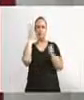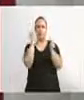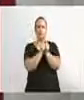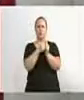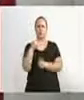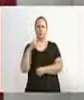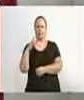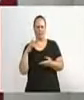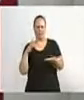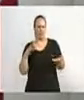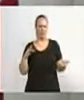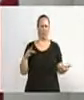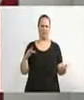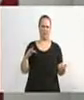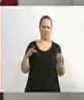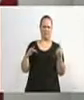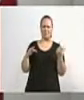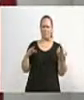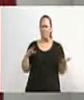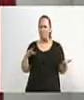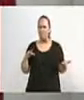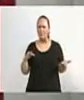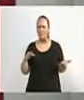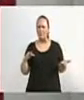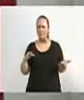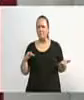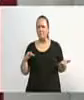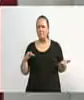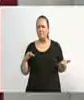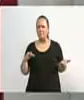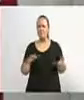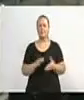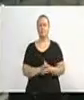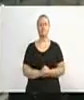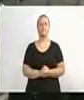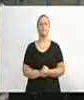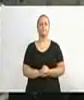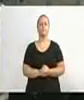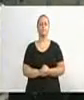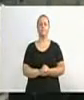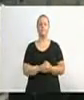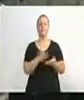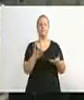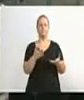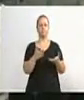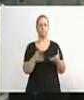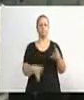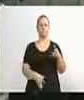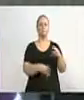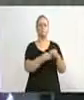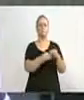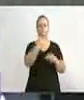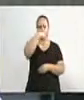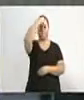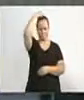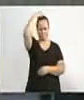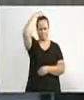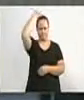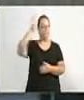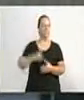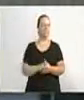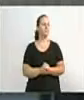Fora Dilma e leva o PT junto. Vai conceder uma parte ao vereador Adriano? Vou conceder, vereador Adriano. Não, conceda uma parte ao vereador Adriano. Doutor Célio, obrigado